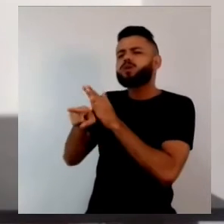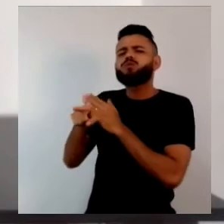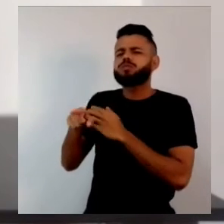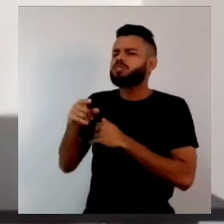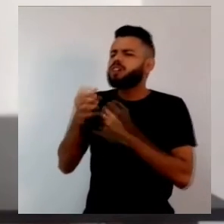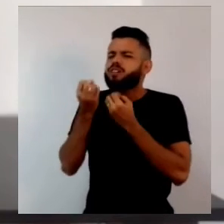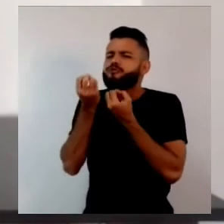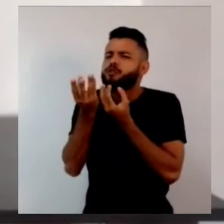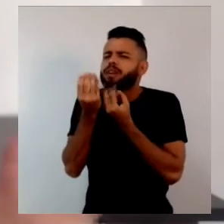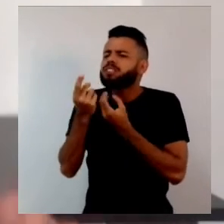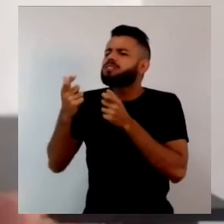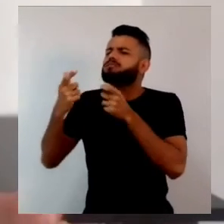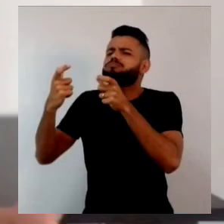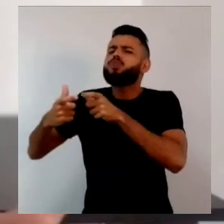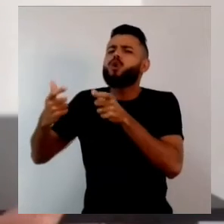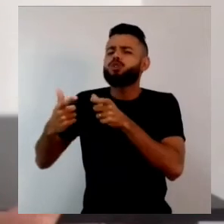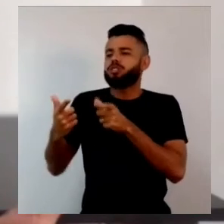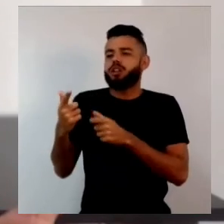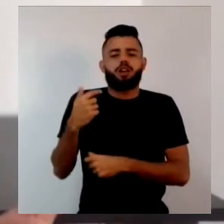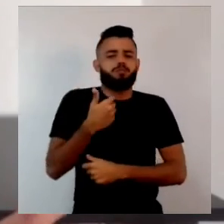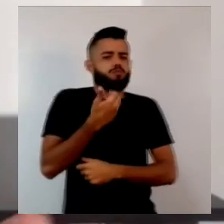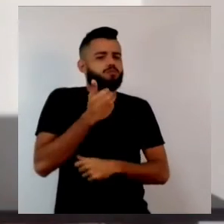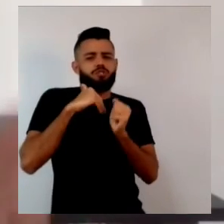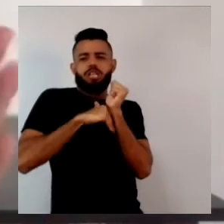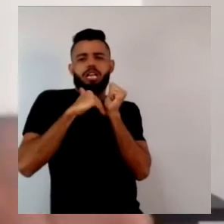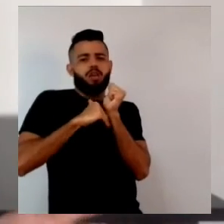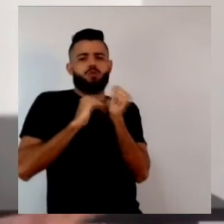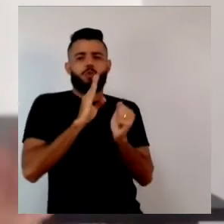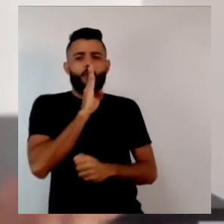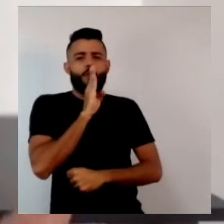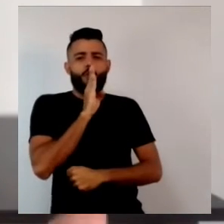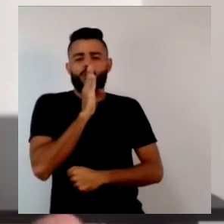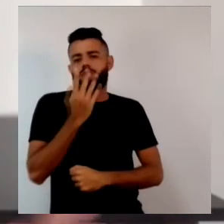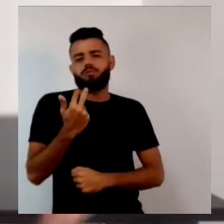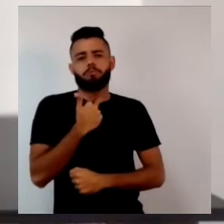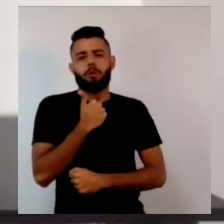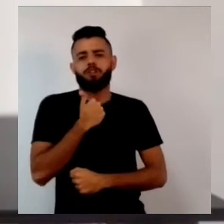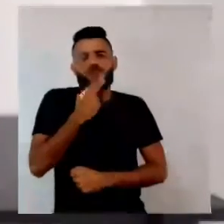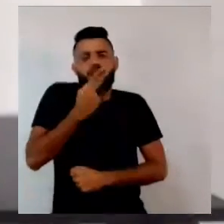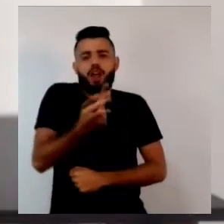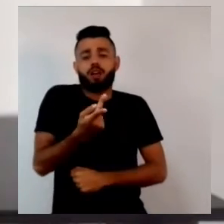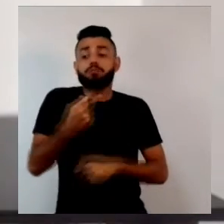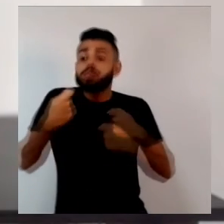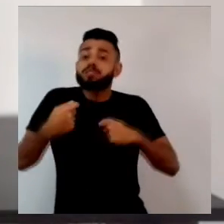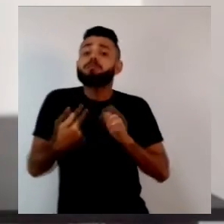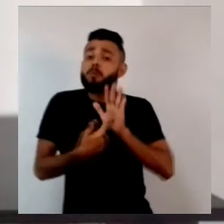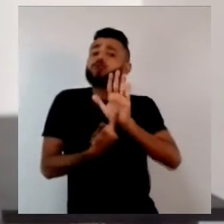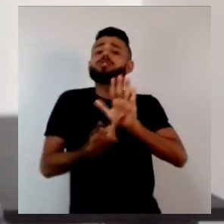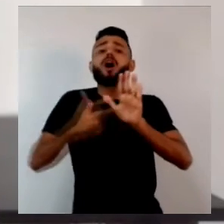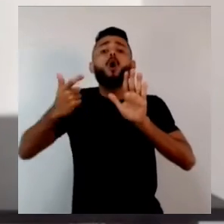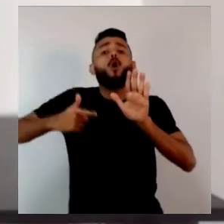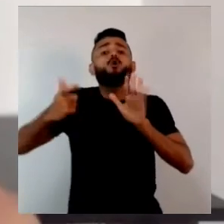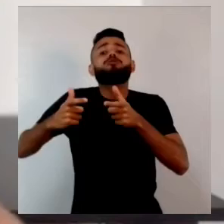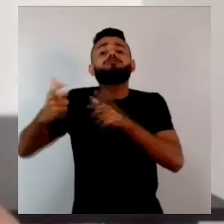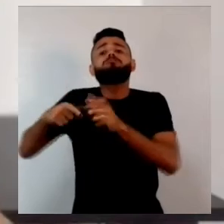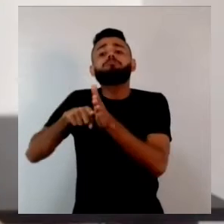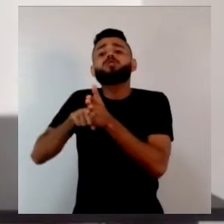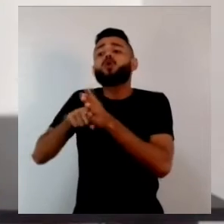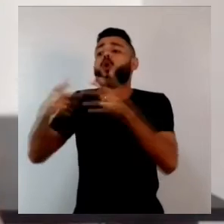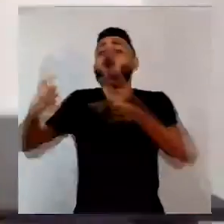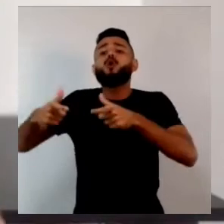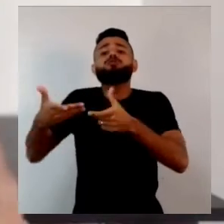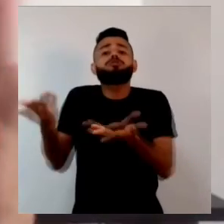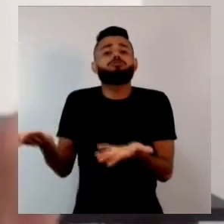fugir dessa armadilha, porque esses caras estão usando isso. Né? Então a gente tem que mostrar a fonte, mostrar documento, mostrar de onde veio, explicar o processo,